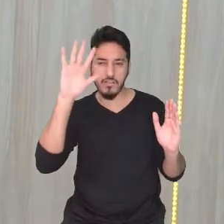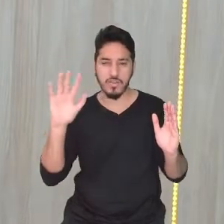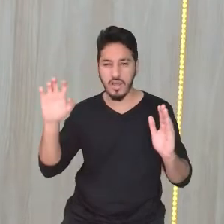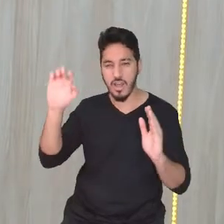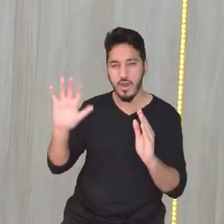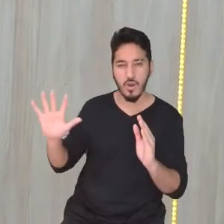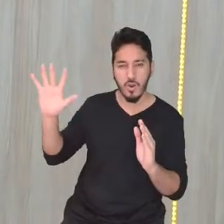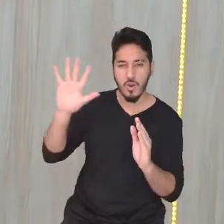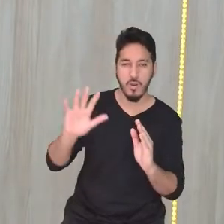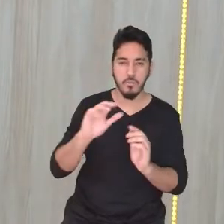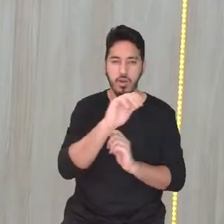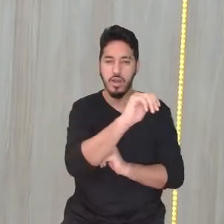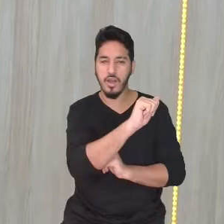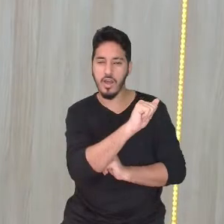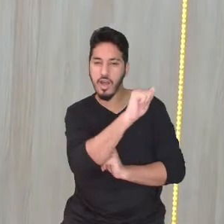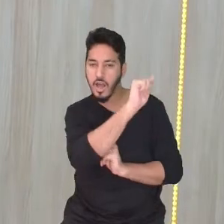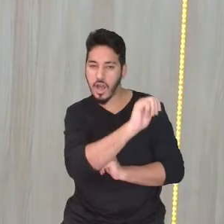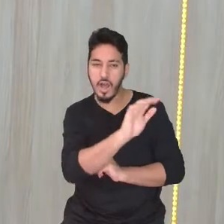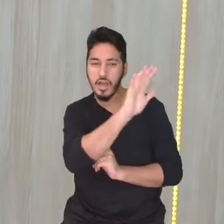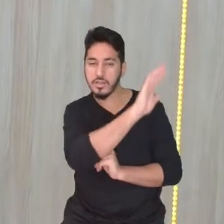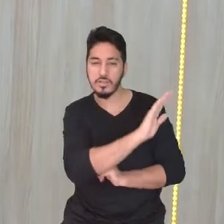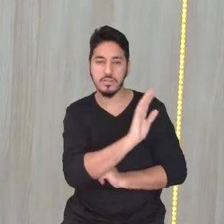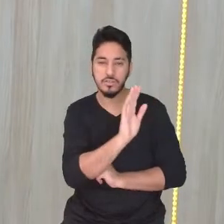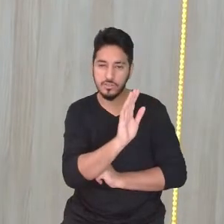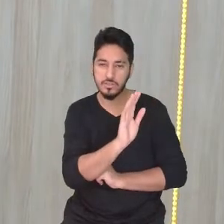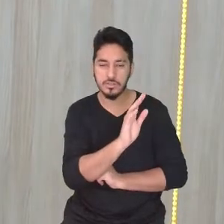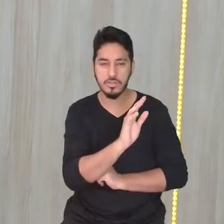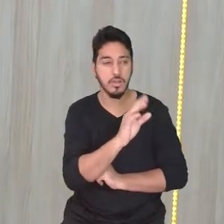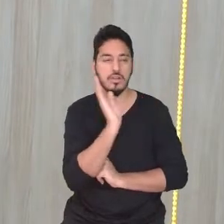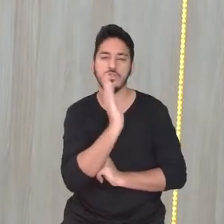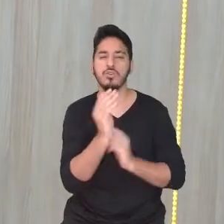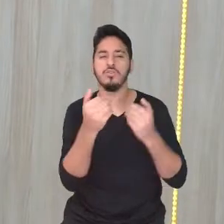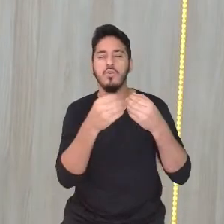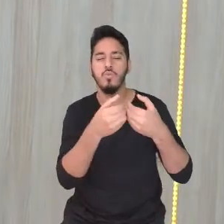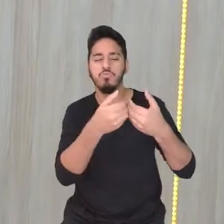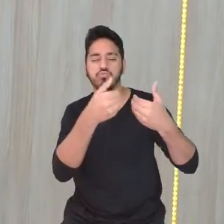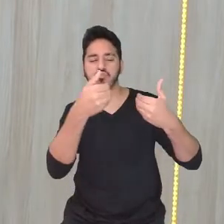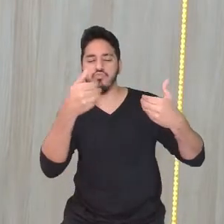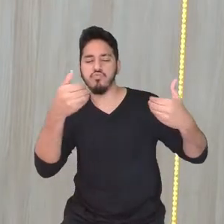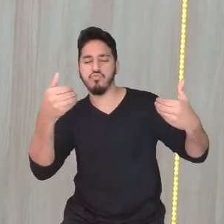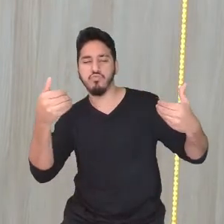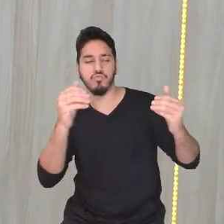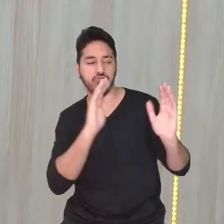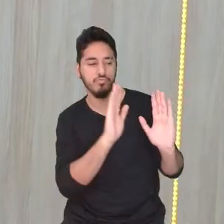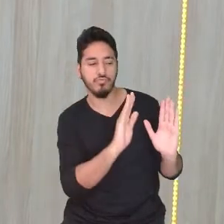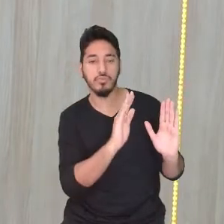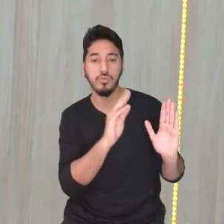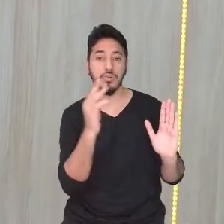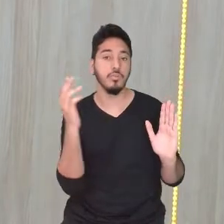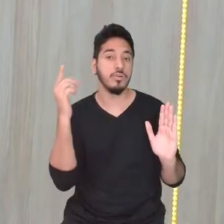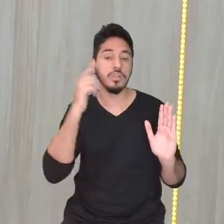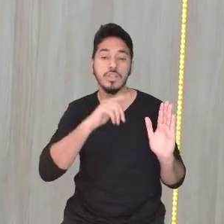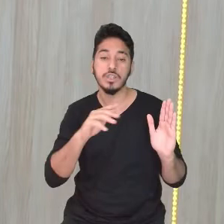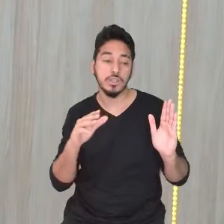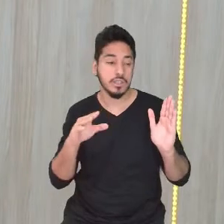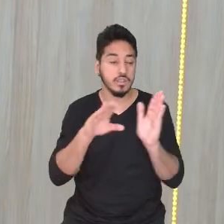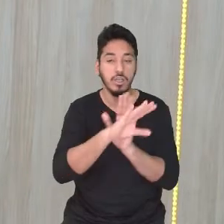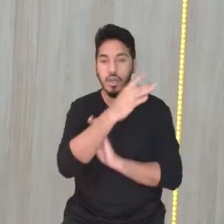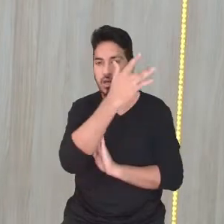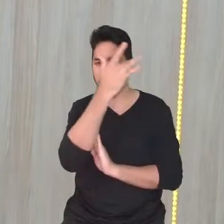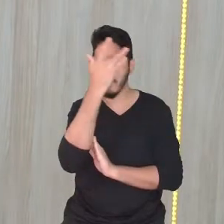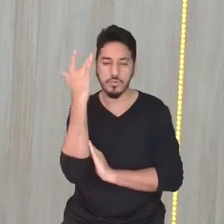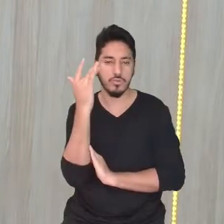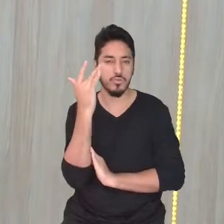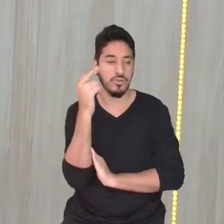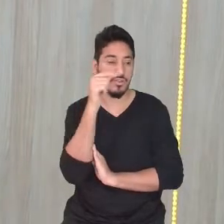Ásia, as Américas, a Oceania, já são mais afastados, né? Então, para poder chegar às pessoas